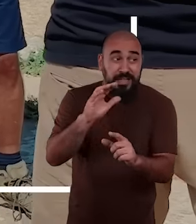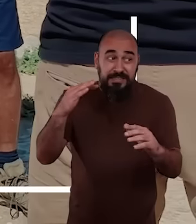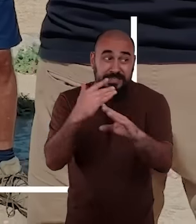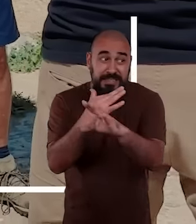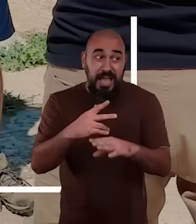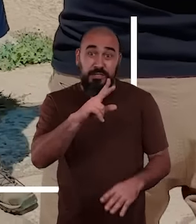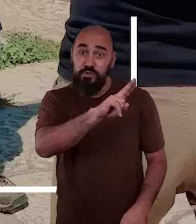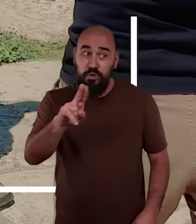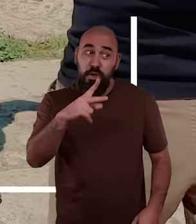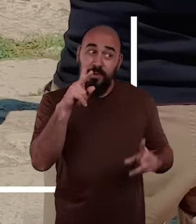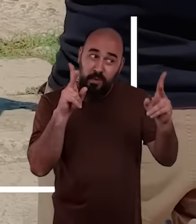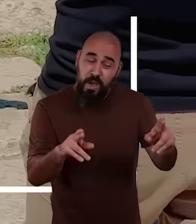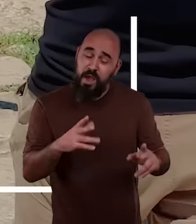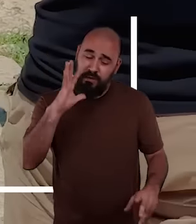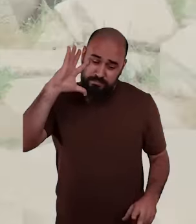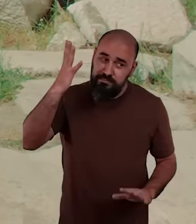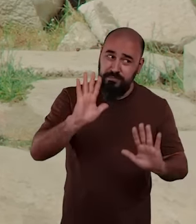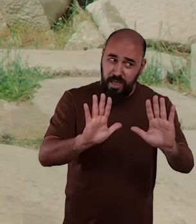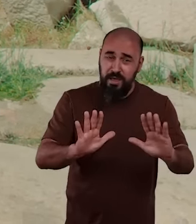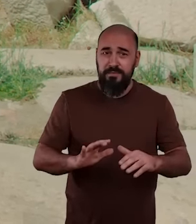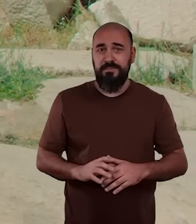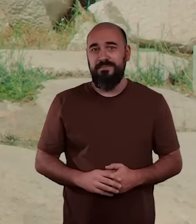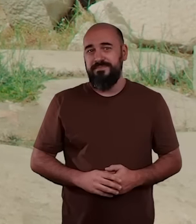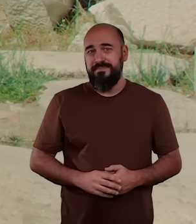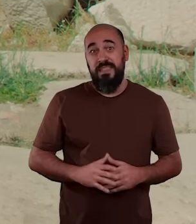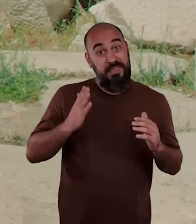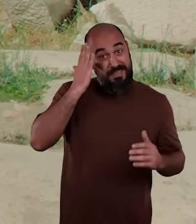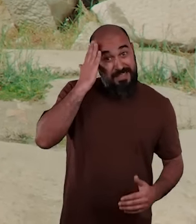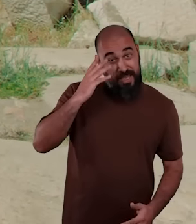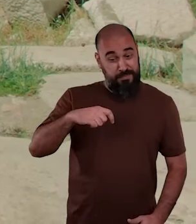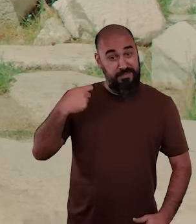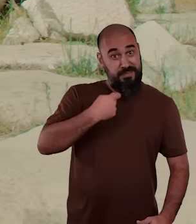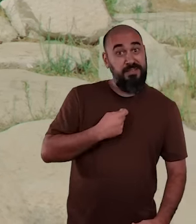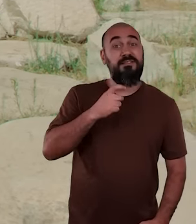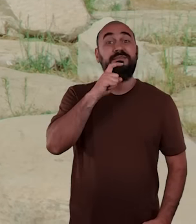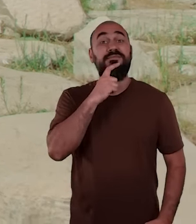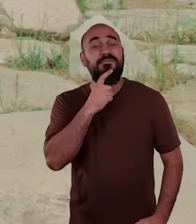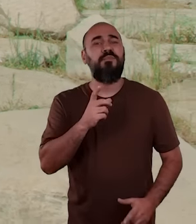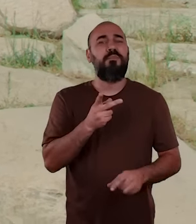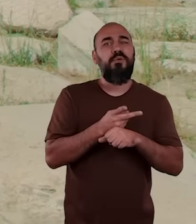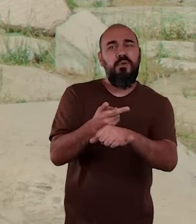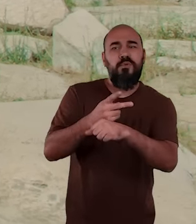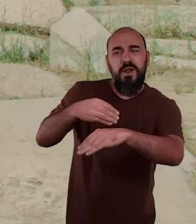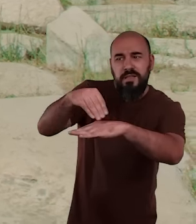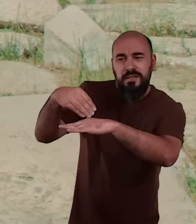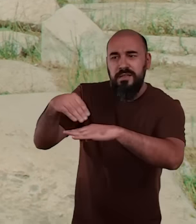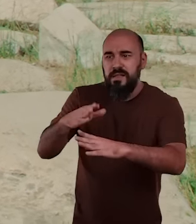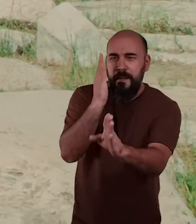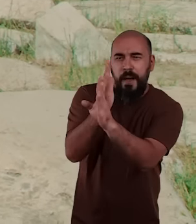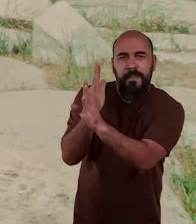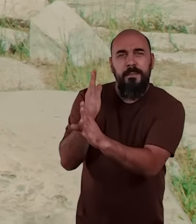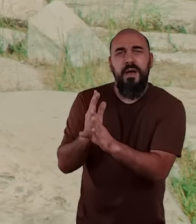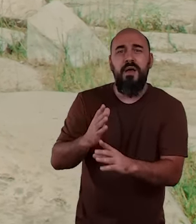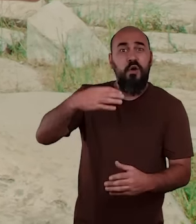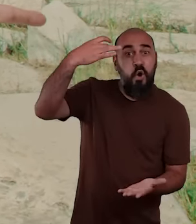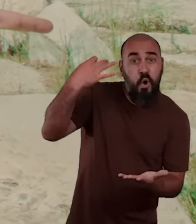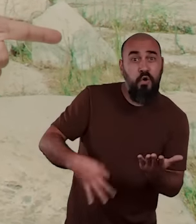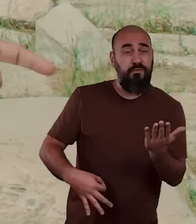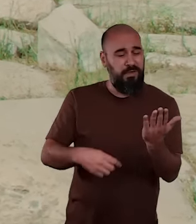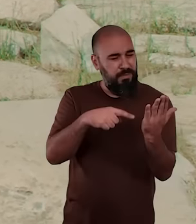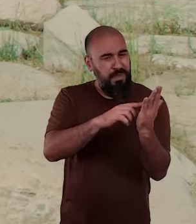arrumar. Aqui ou no Brasil, vou ter que dar o meu jeito. Você sabe, eu sou Rodrigo Silva e continuo sempre em busca de evidências que confirmem a